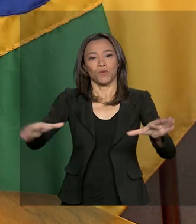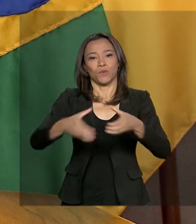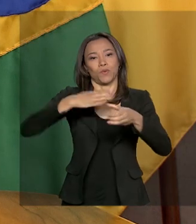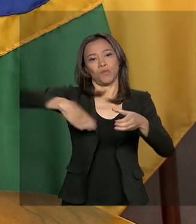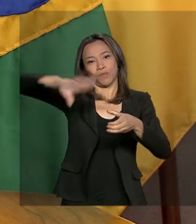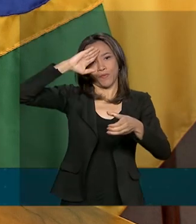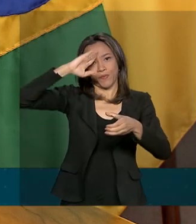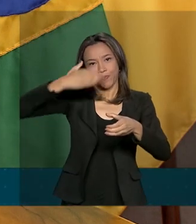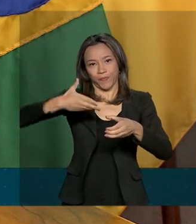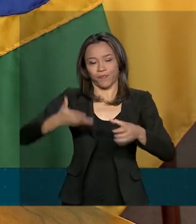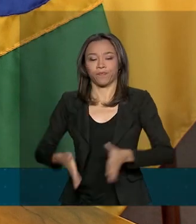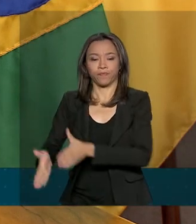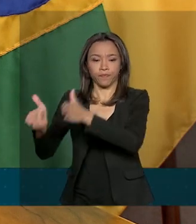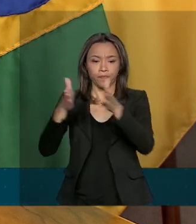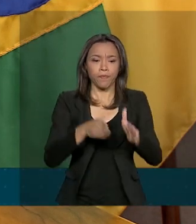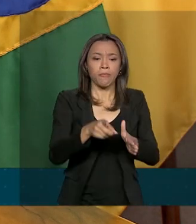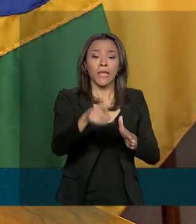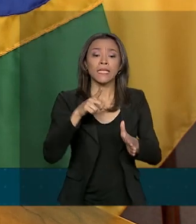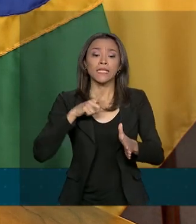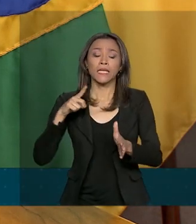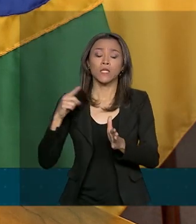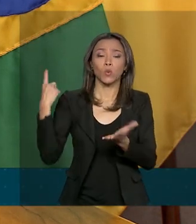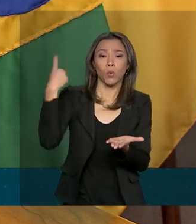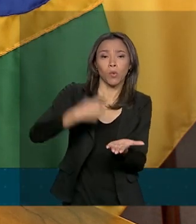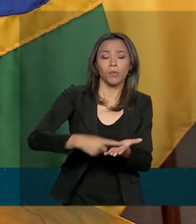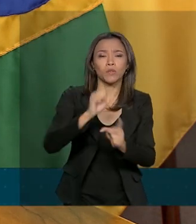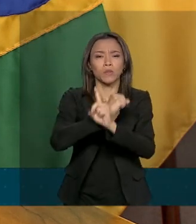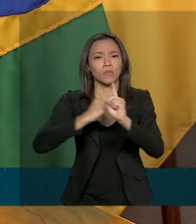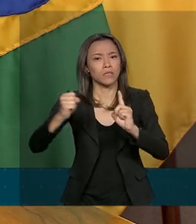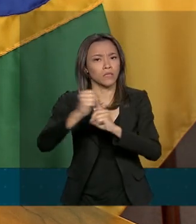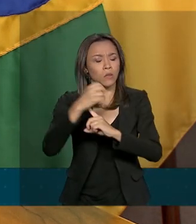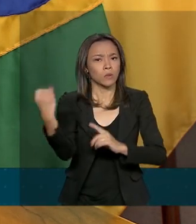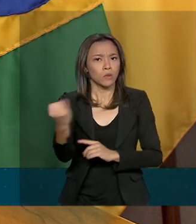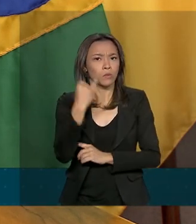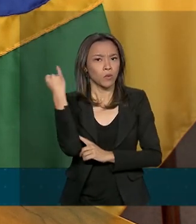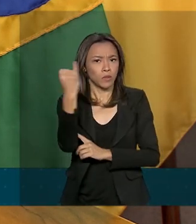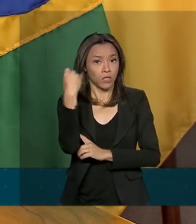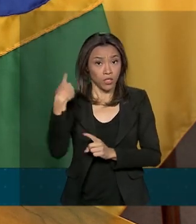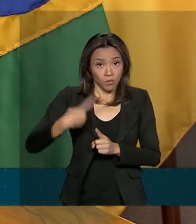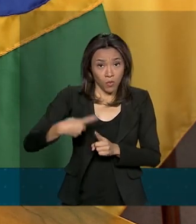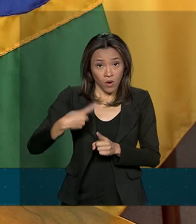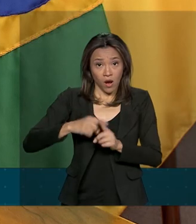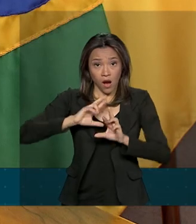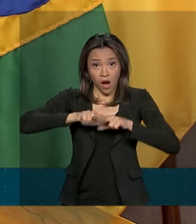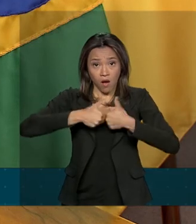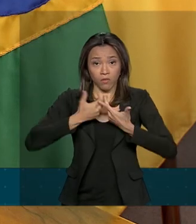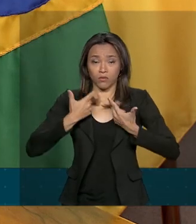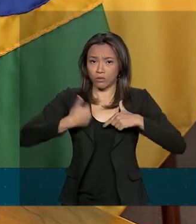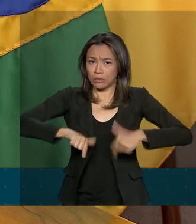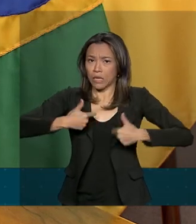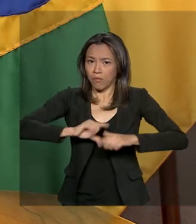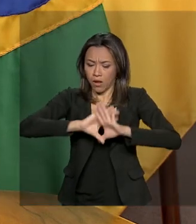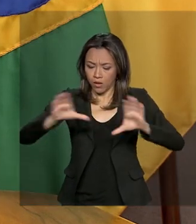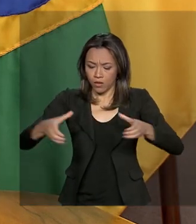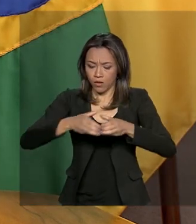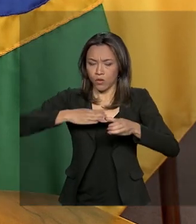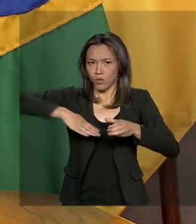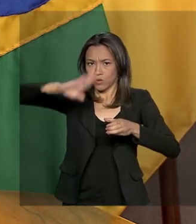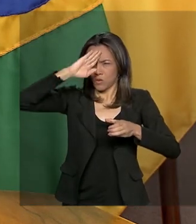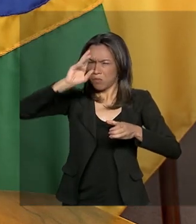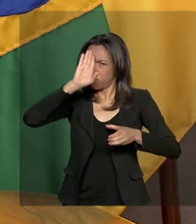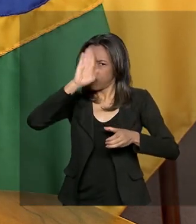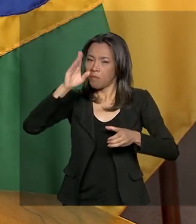Ele tem um papel social muito importante pela capilaridade que as Forças Armadas têm, nesse aspecto, particularmente, o Exército.